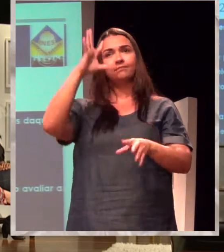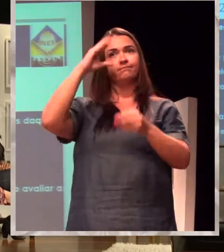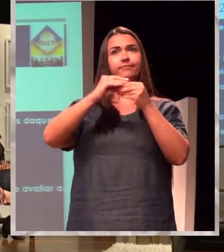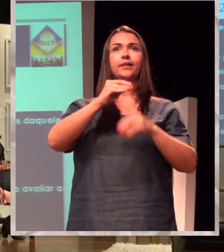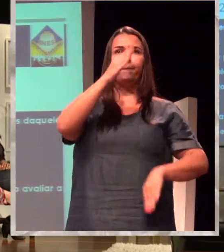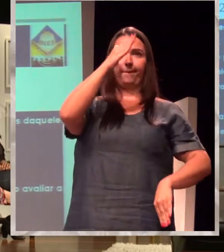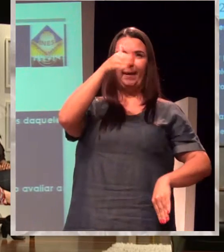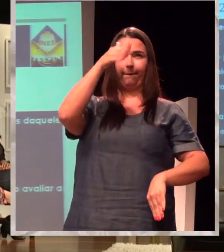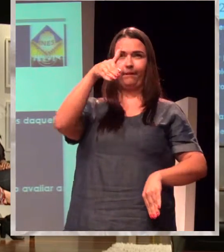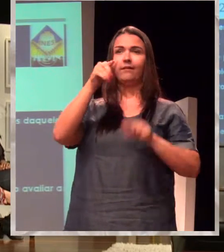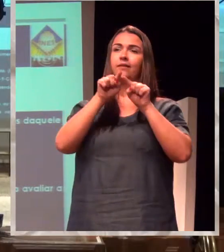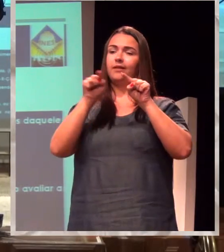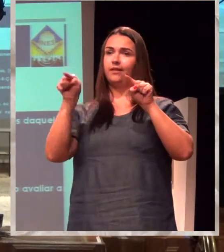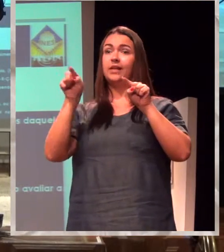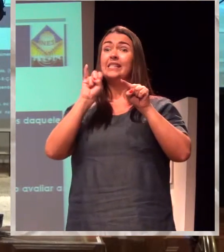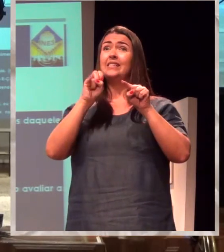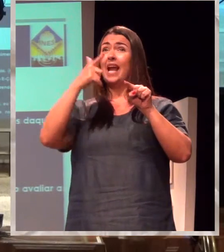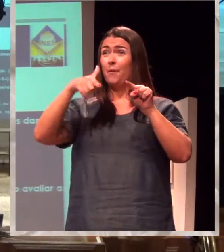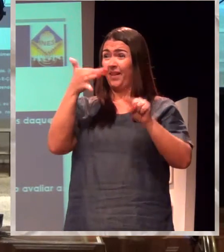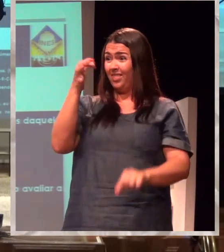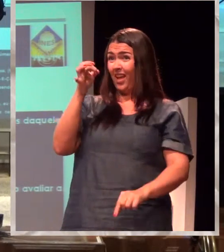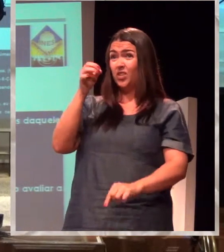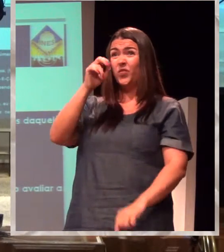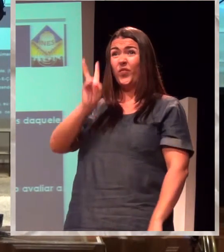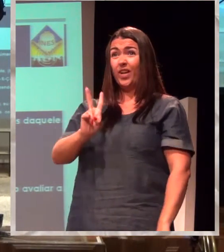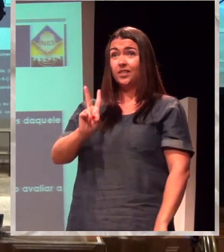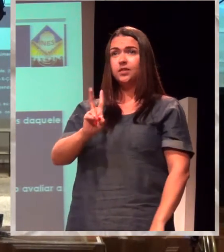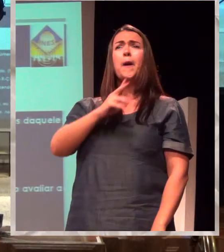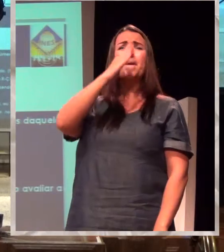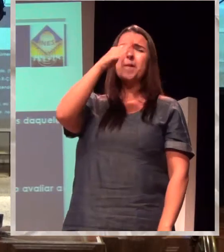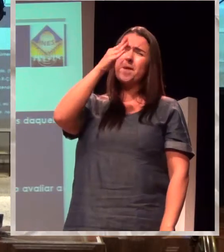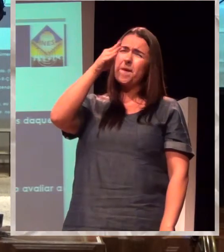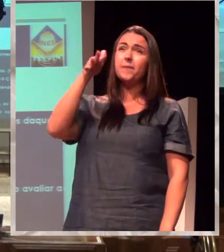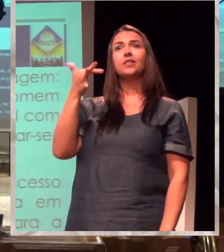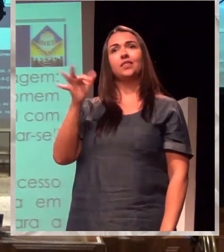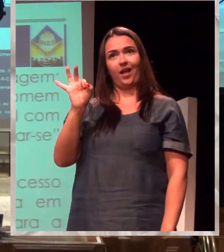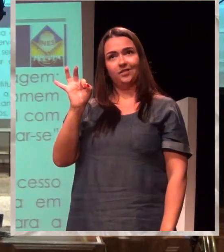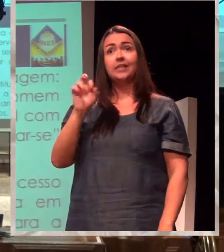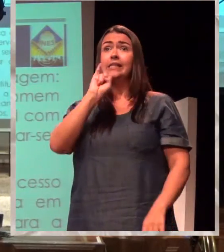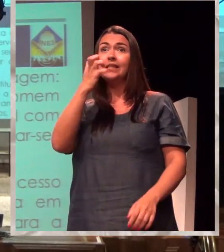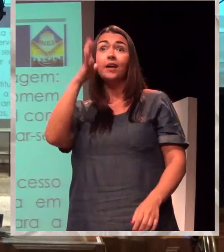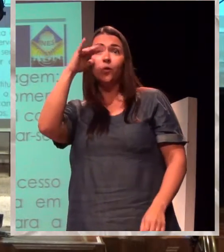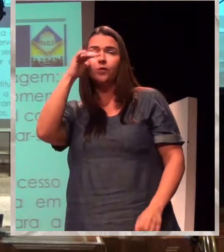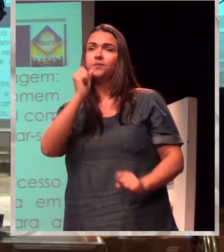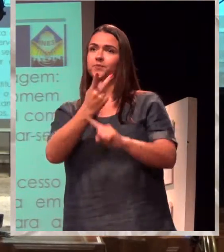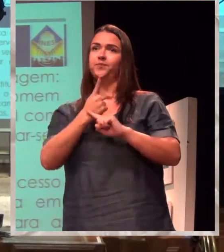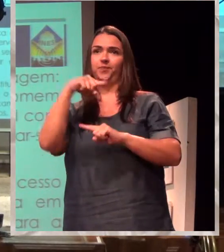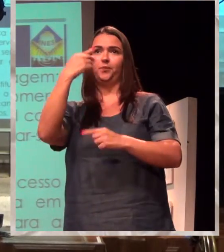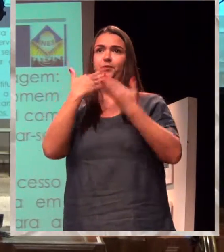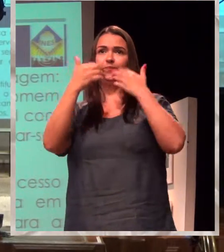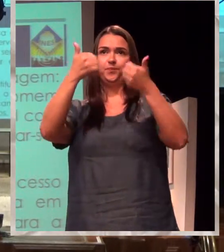repetir 10 vezes, eu boto 10 barras. Só um exemplo, não preciso, se alguém depois quiser saber, pode me procurar.